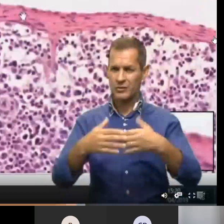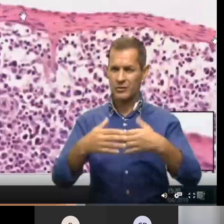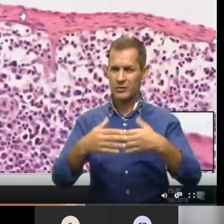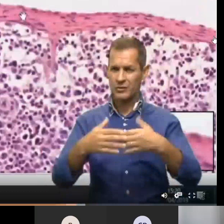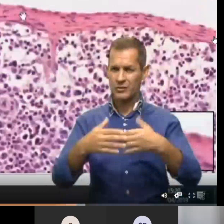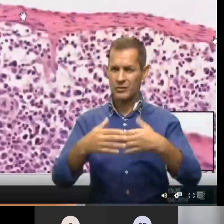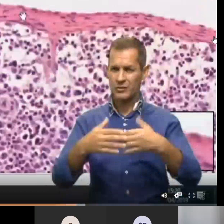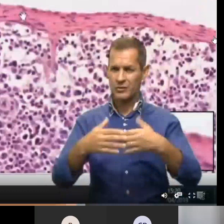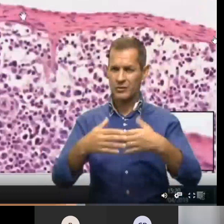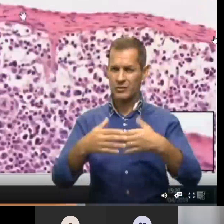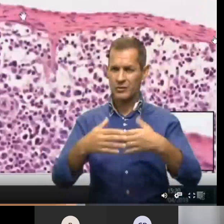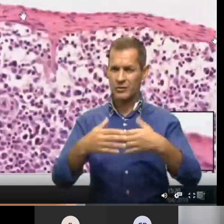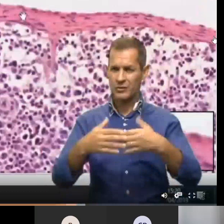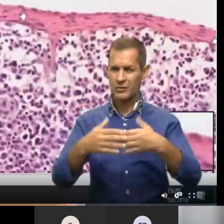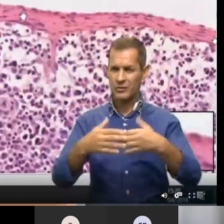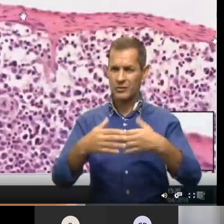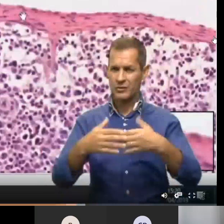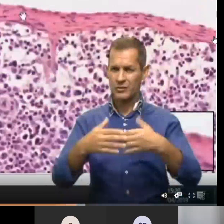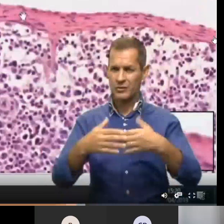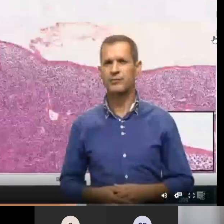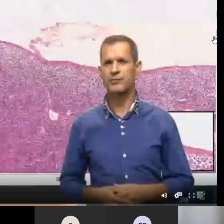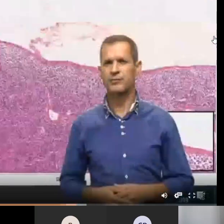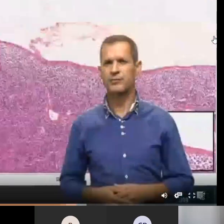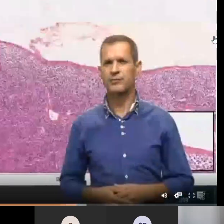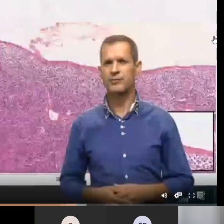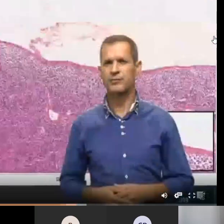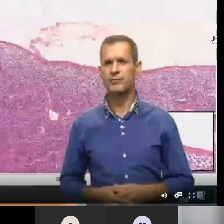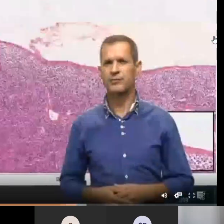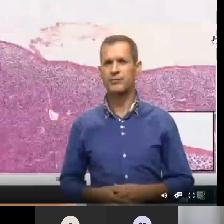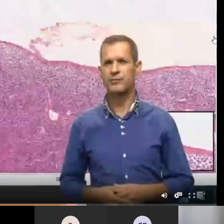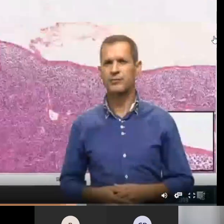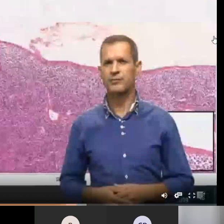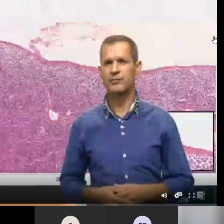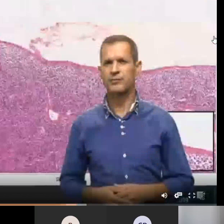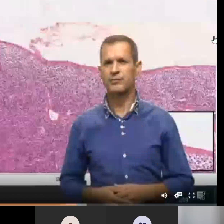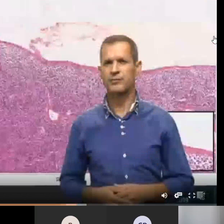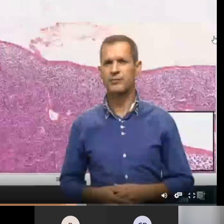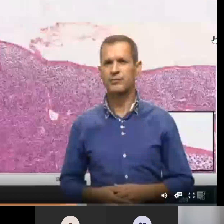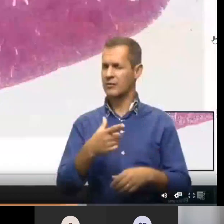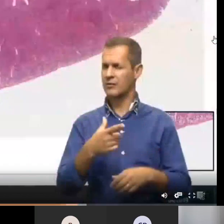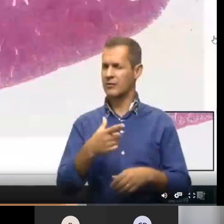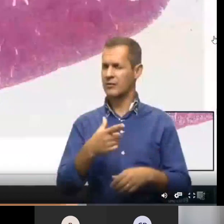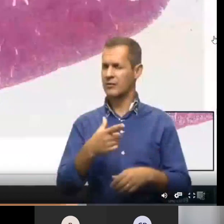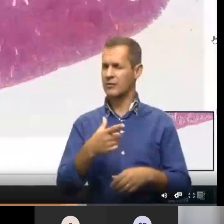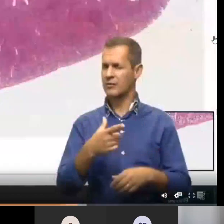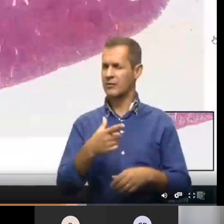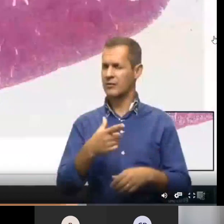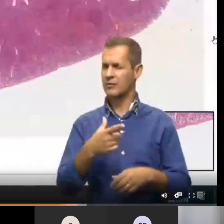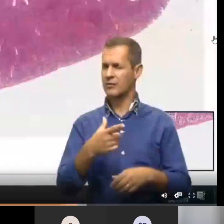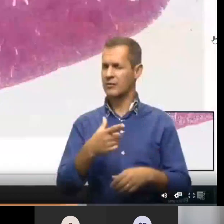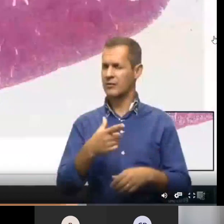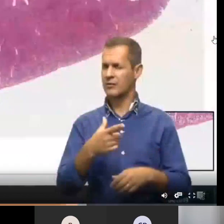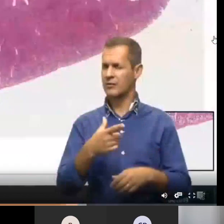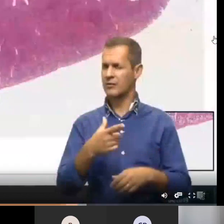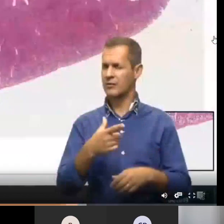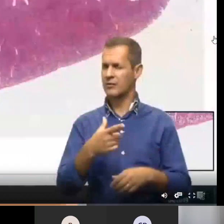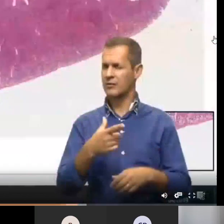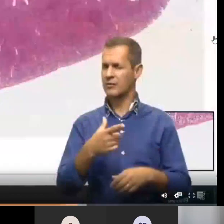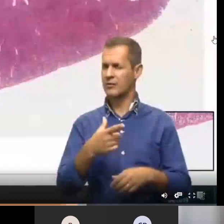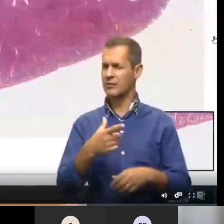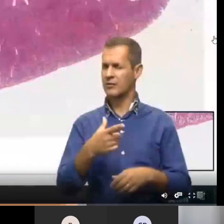órgão. Reparem, tanto nesta região quanto nesta região mais